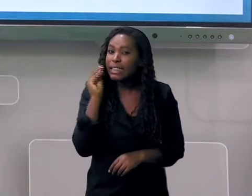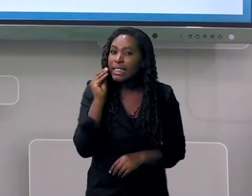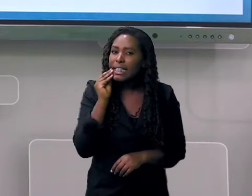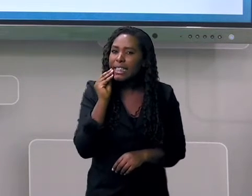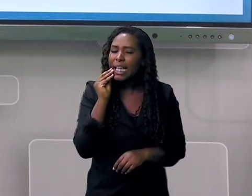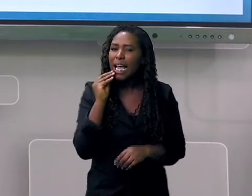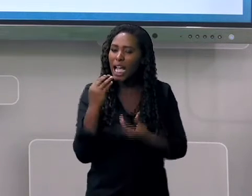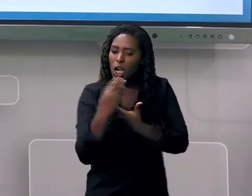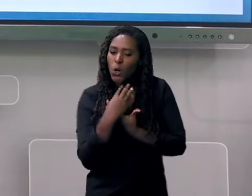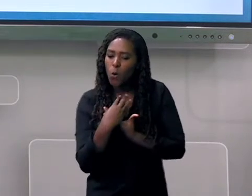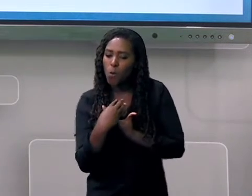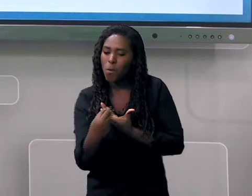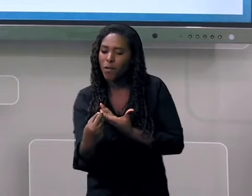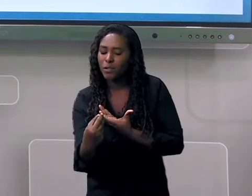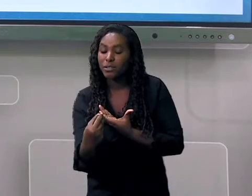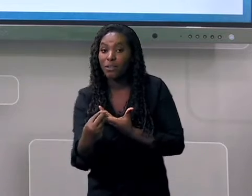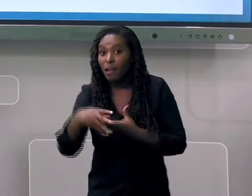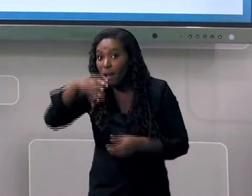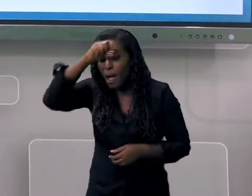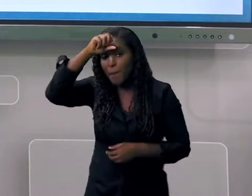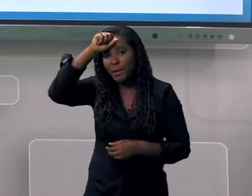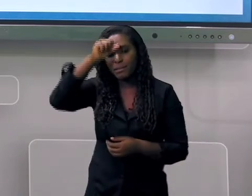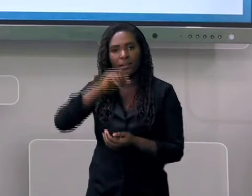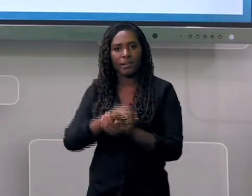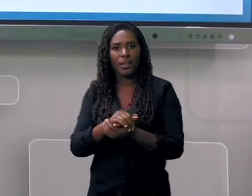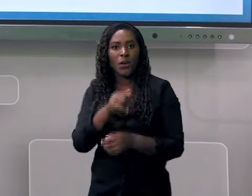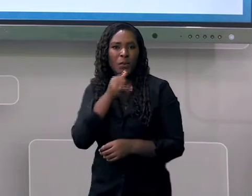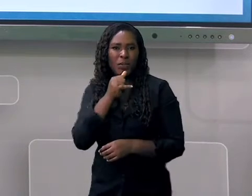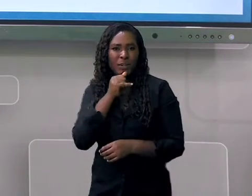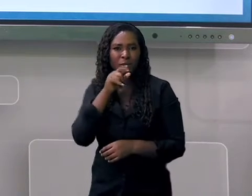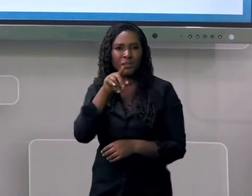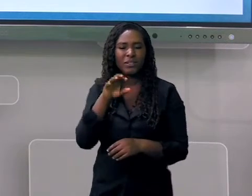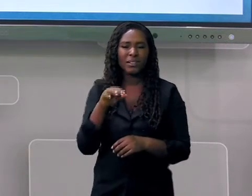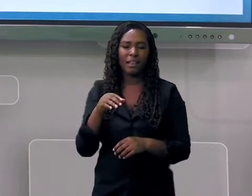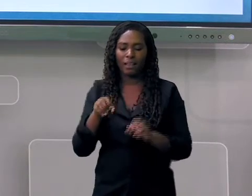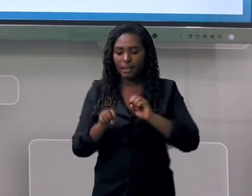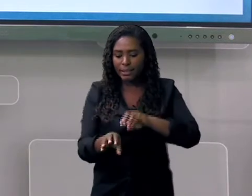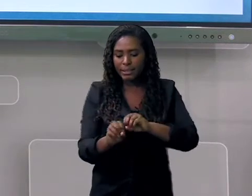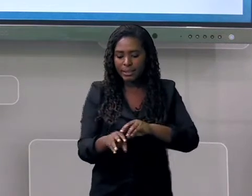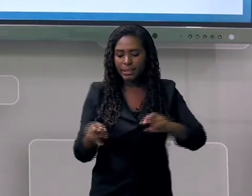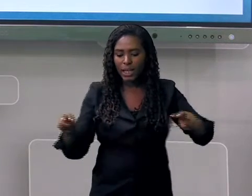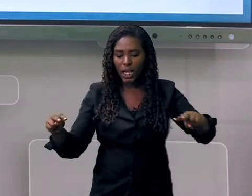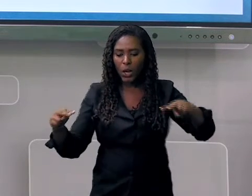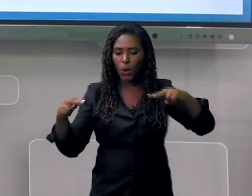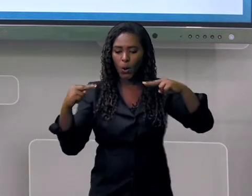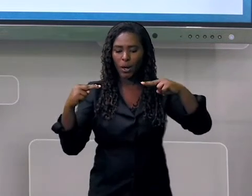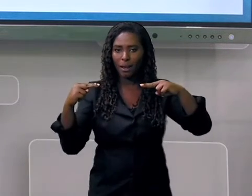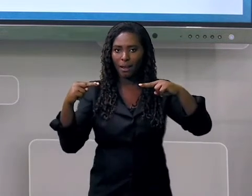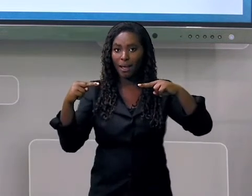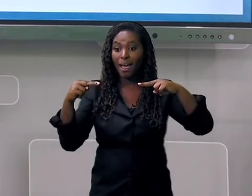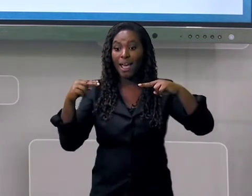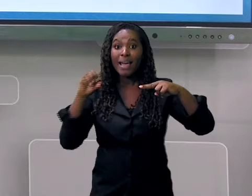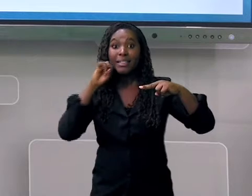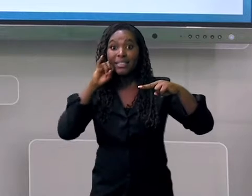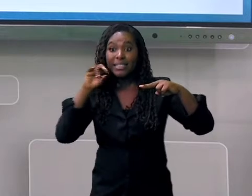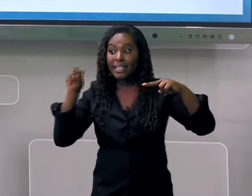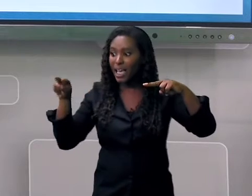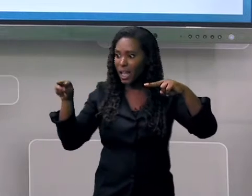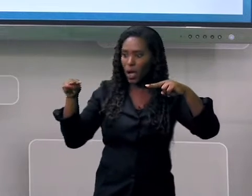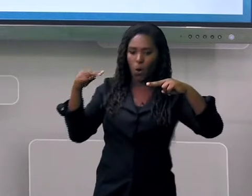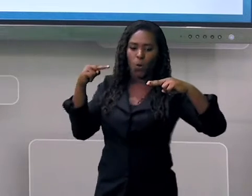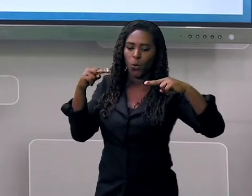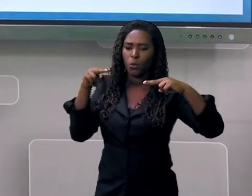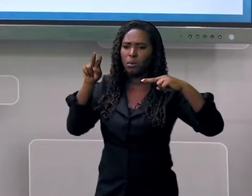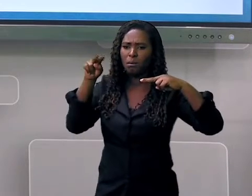Por exemplo, você quer ensinar ela a te olhar. E ela olhou para você. Então canta uma música ou entregue para ela ali um brinquedo